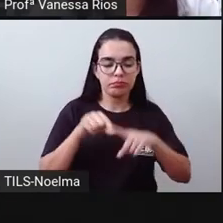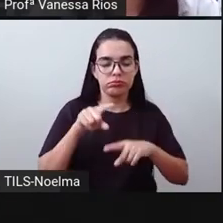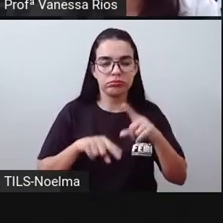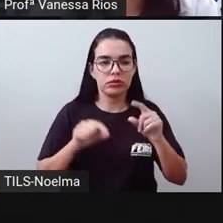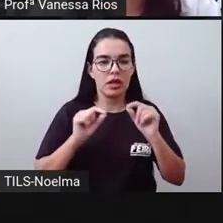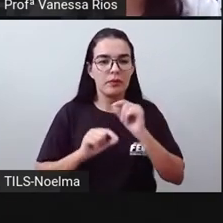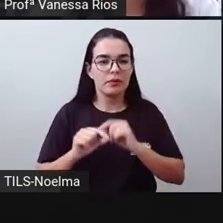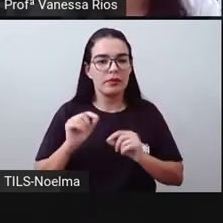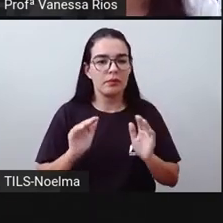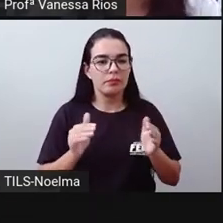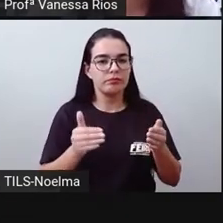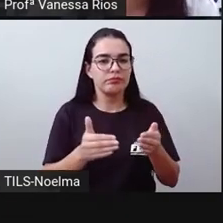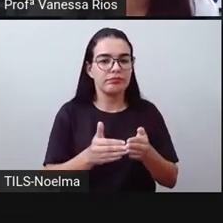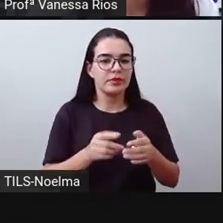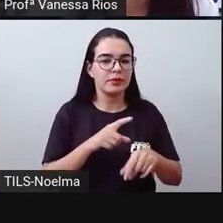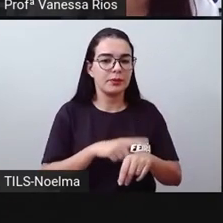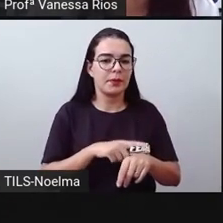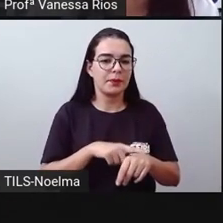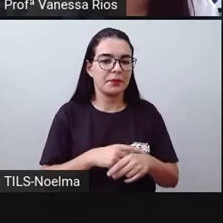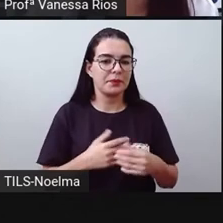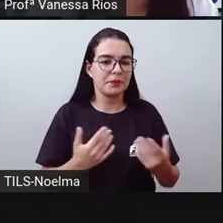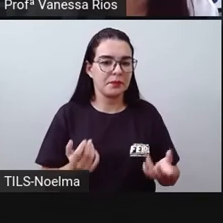alvo do momento.